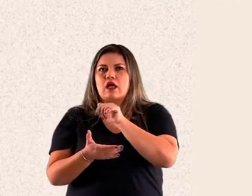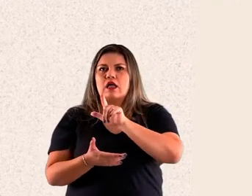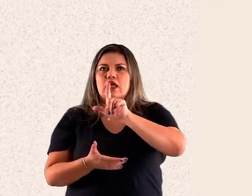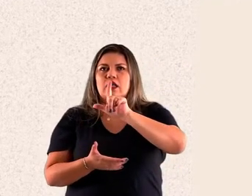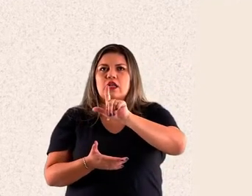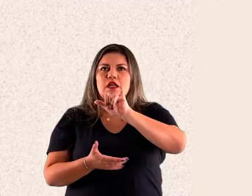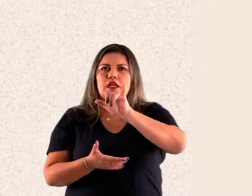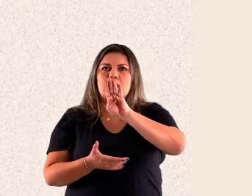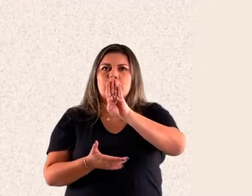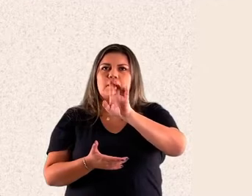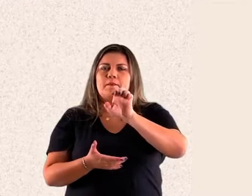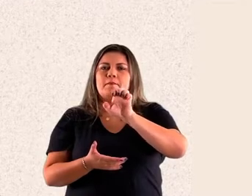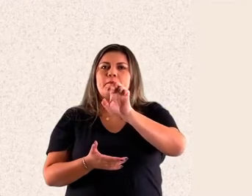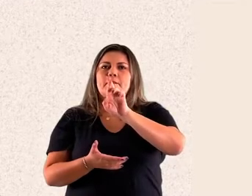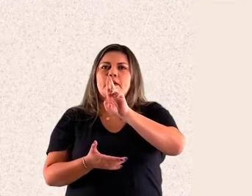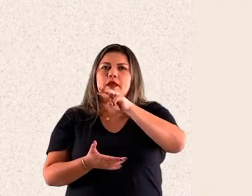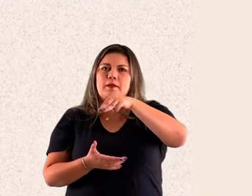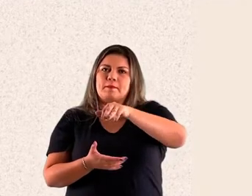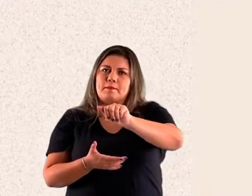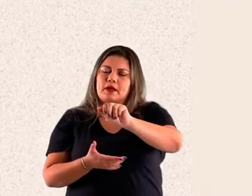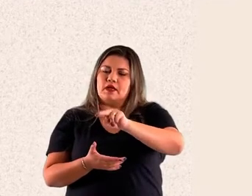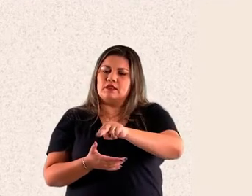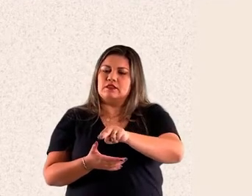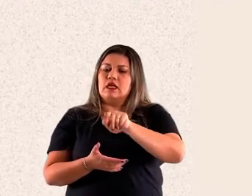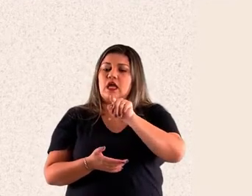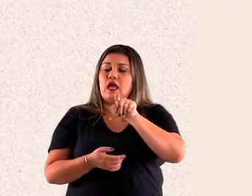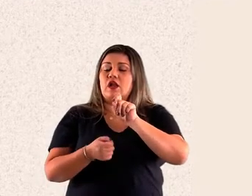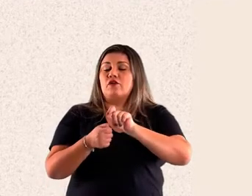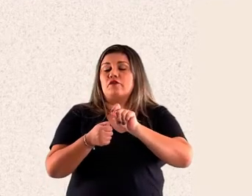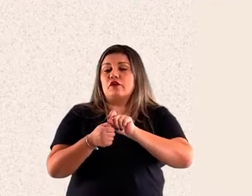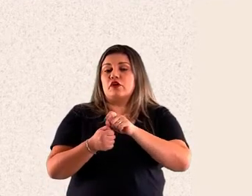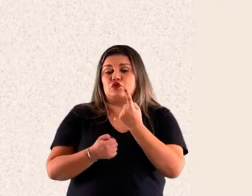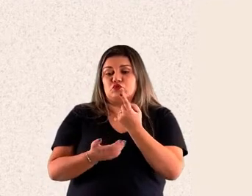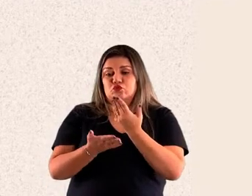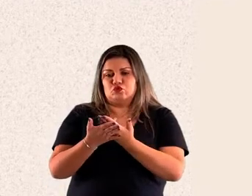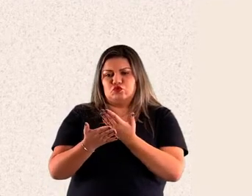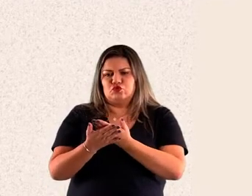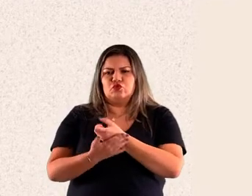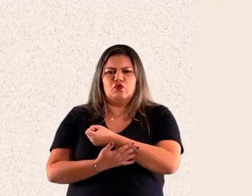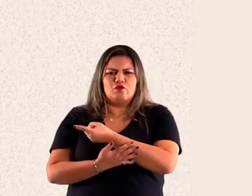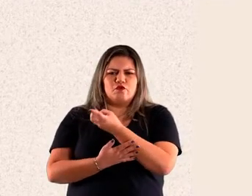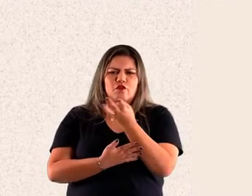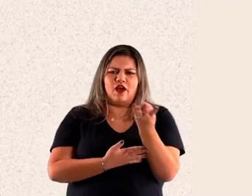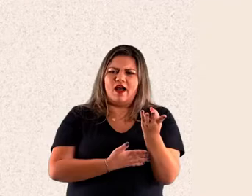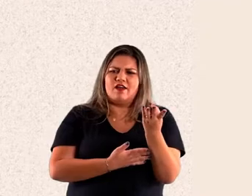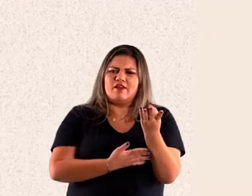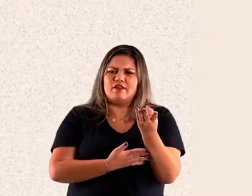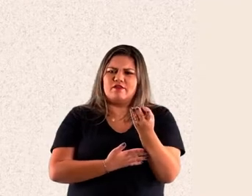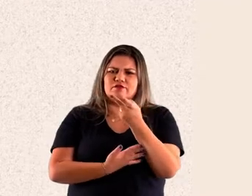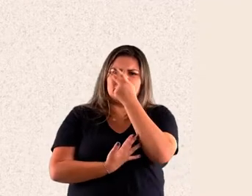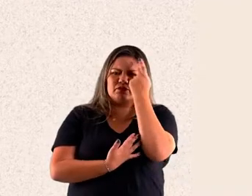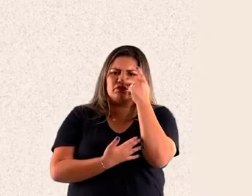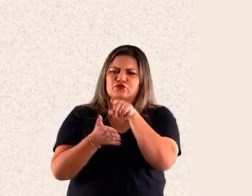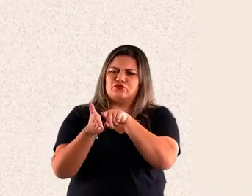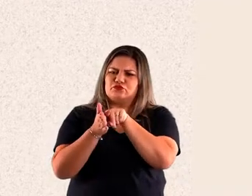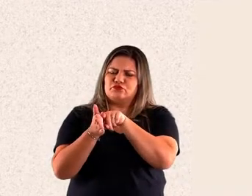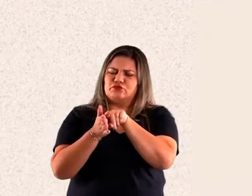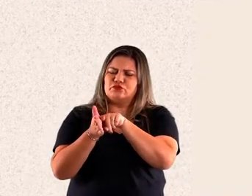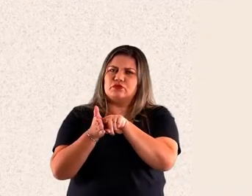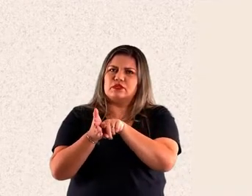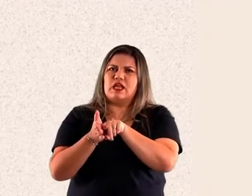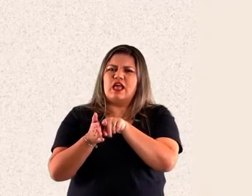ezenberg ela conduziu Este estudo são vários vários cientistas que participaram deste estudo Esse estudo foi